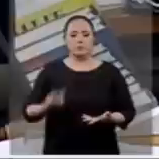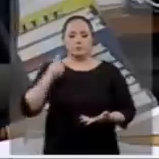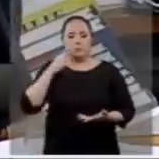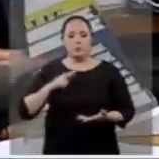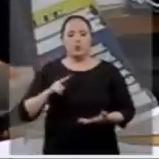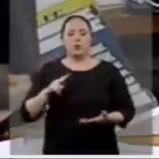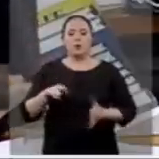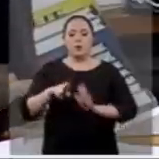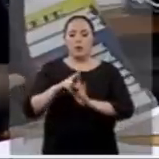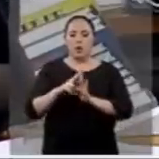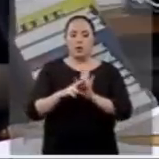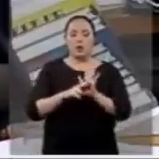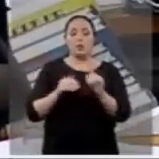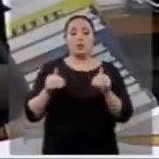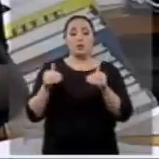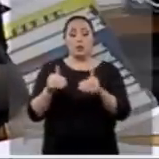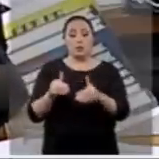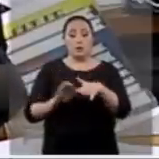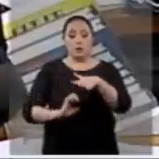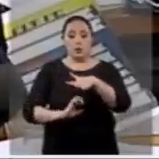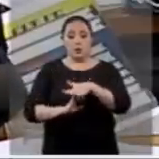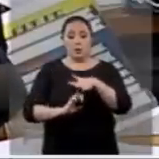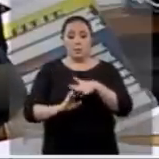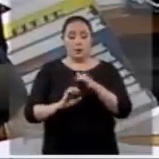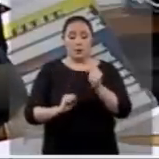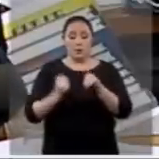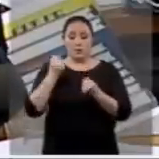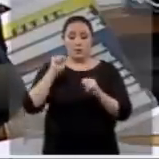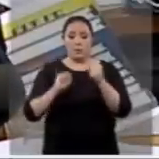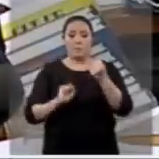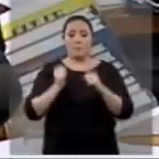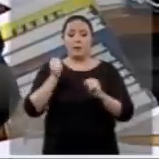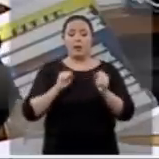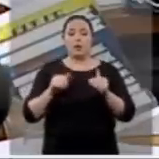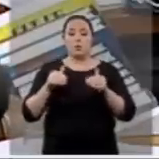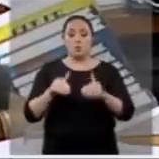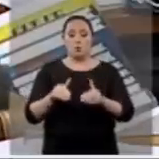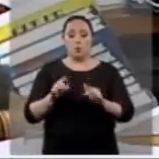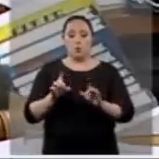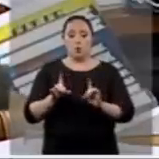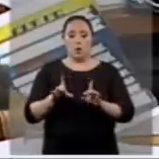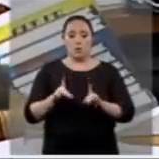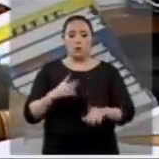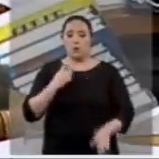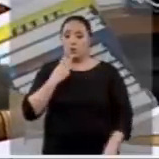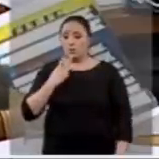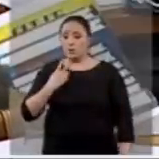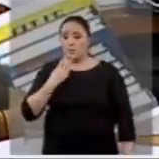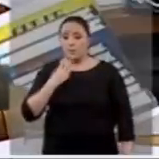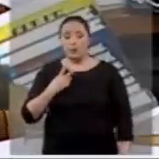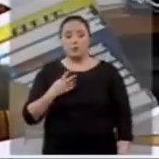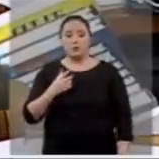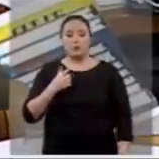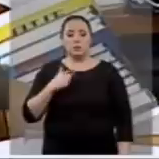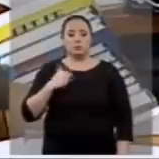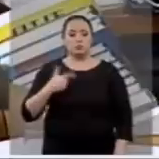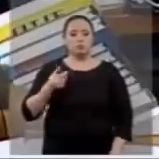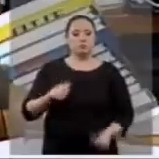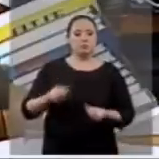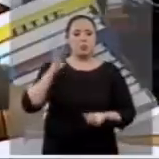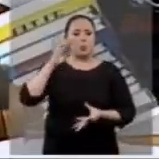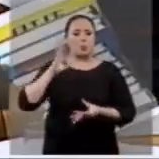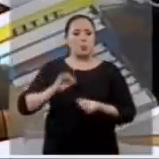a norma estar direcionada às empresas que lidam com o tabaco, não tenho como